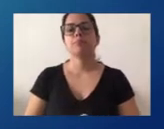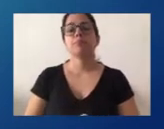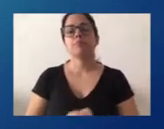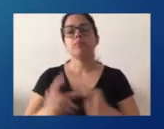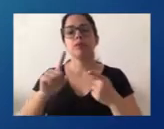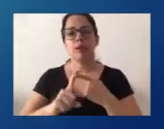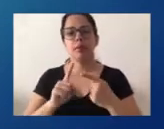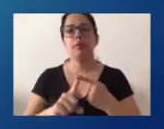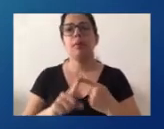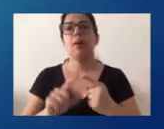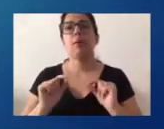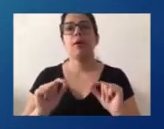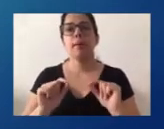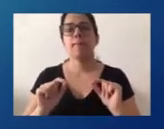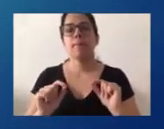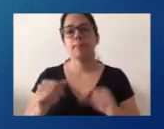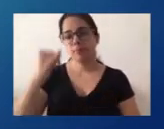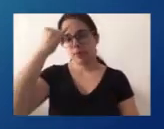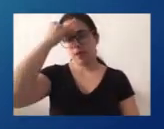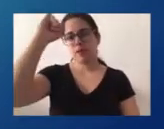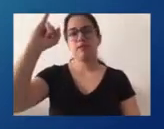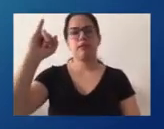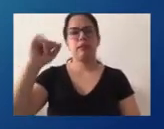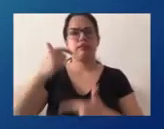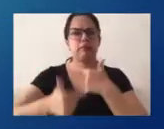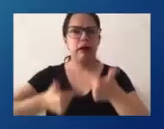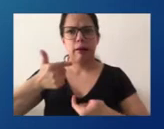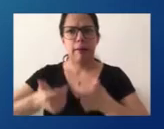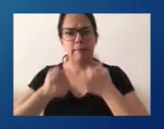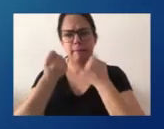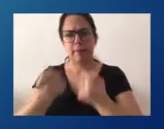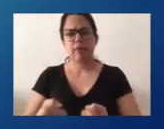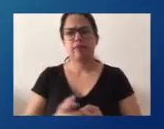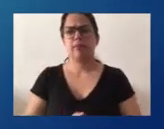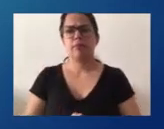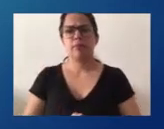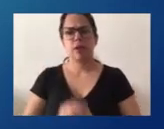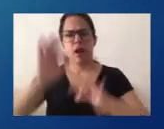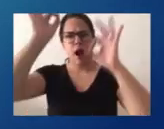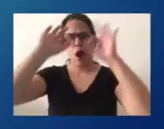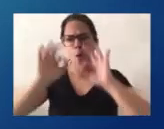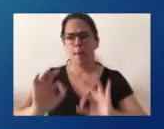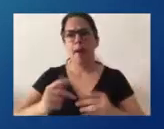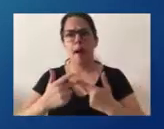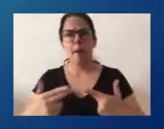ponto muito importante é que deve ser evitada a sobrecarga de trabalho. Então, por exemplo, a pessoa vai ter que arrumar ali umas sementes, ou vai ter que fazer ali um procedimento